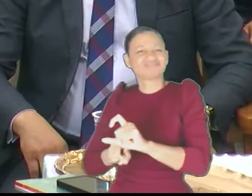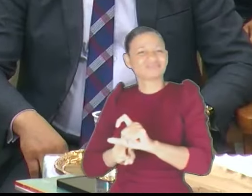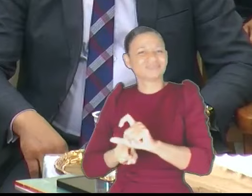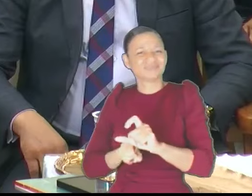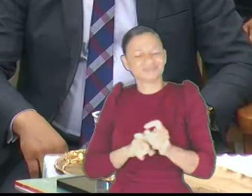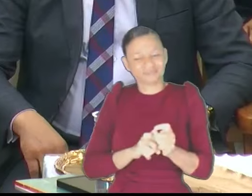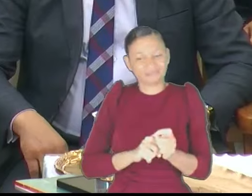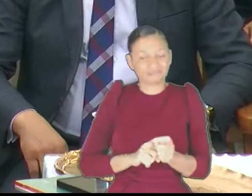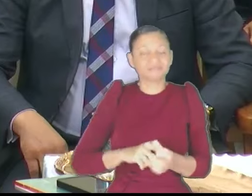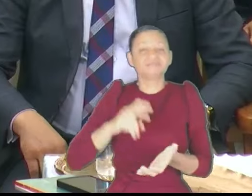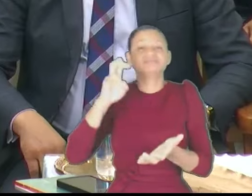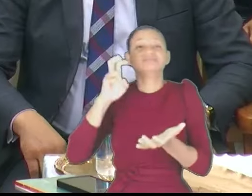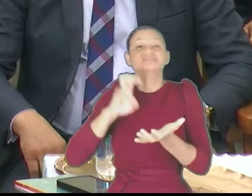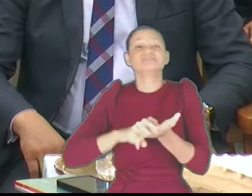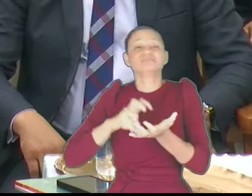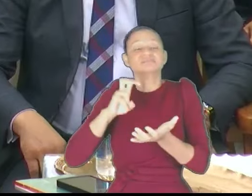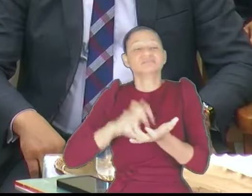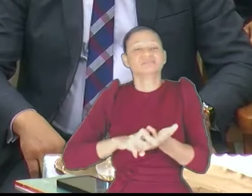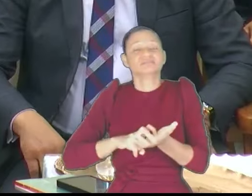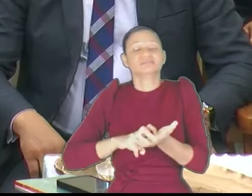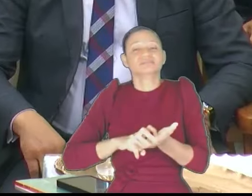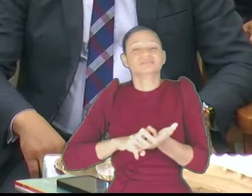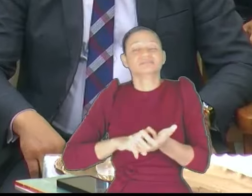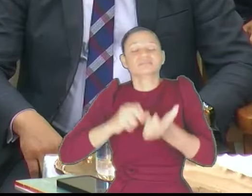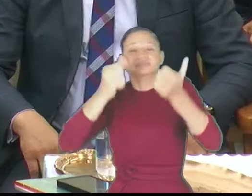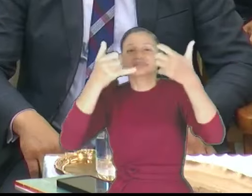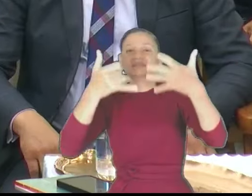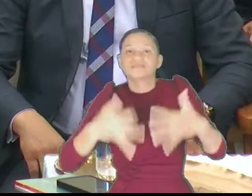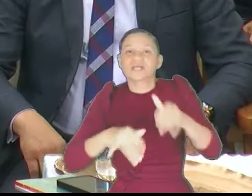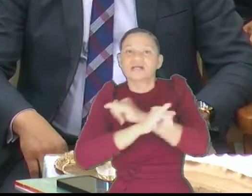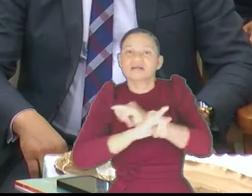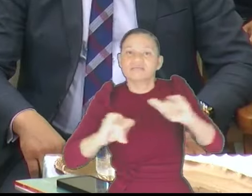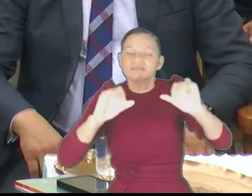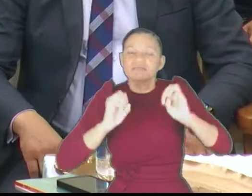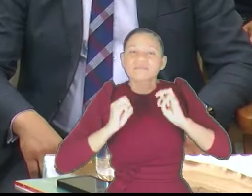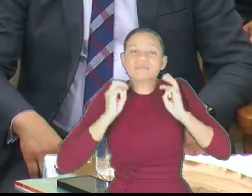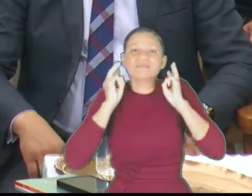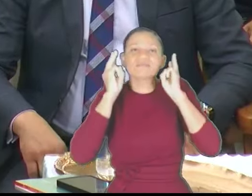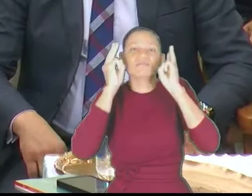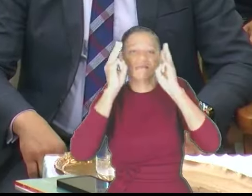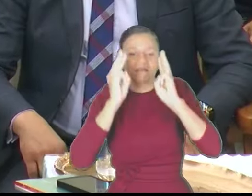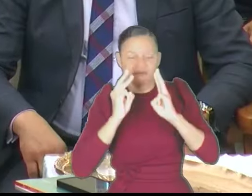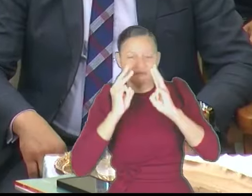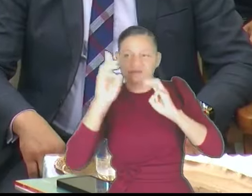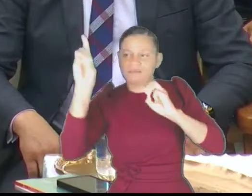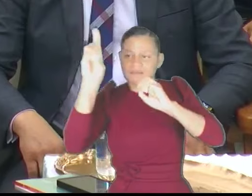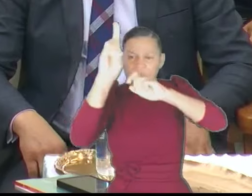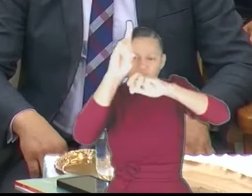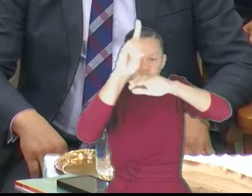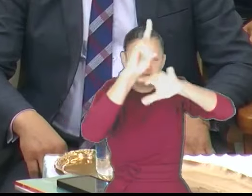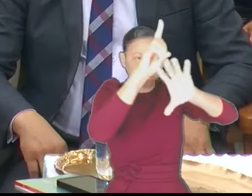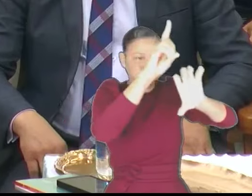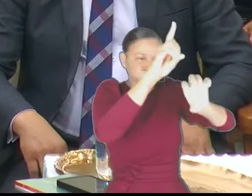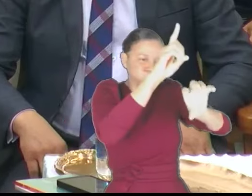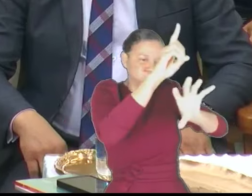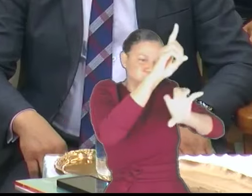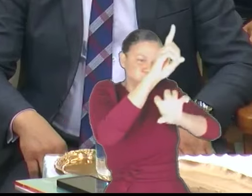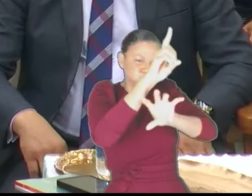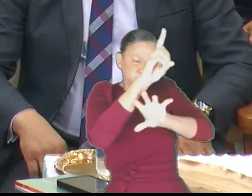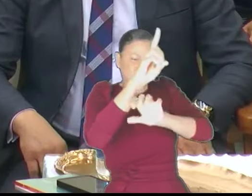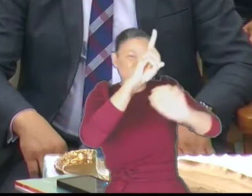Durante o dia, ele disse: Moisés, durante o dia eu vou ser sombra. O